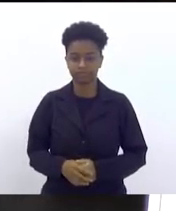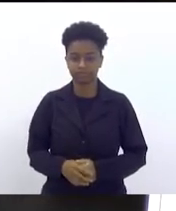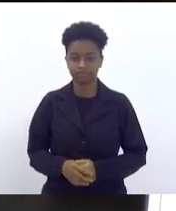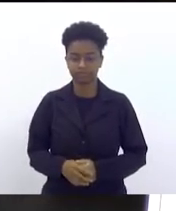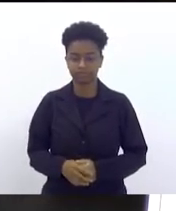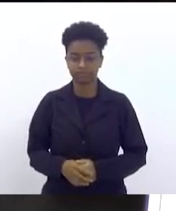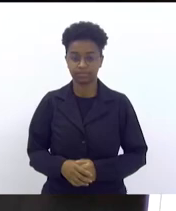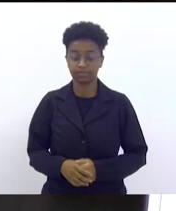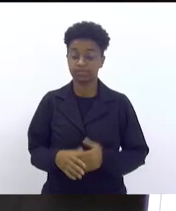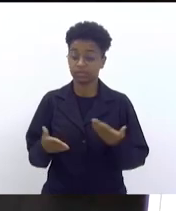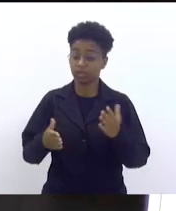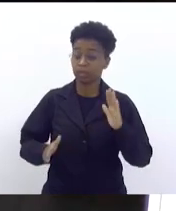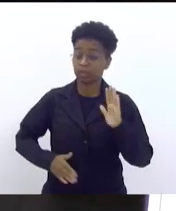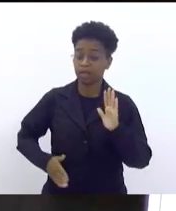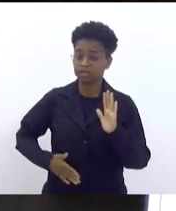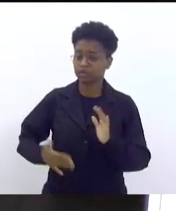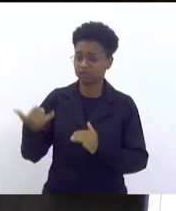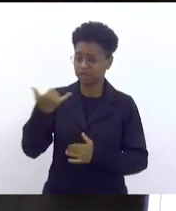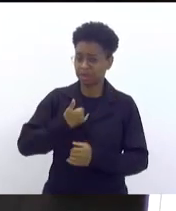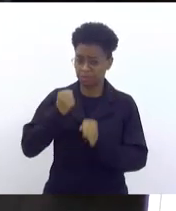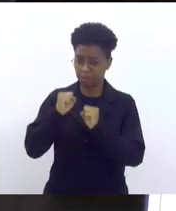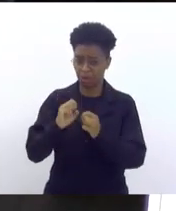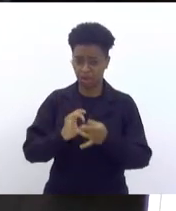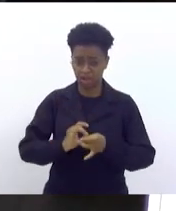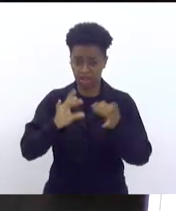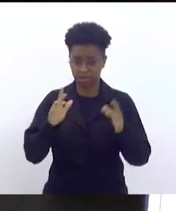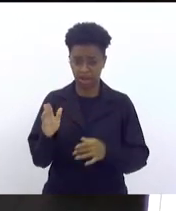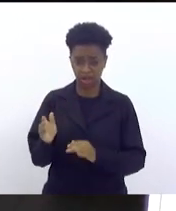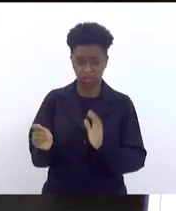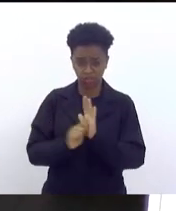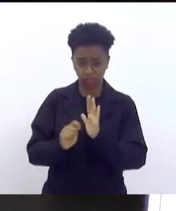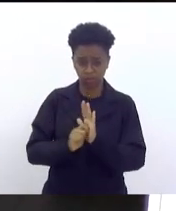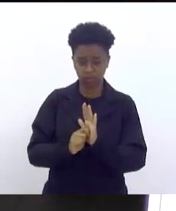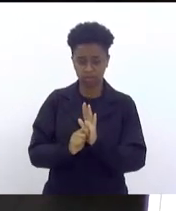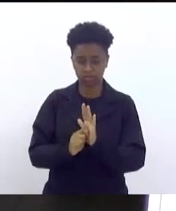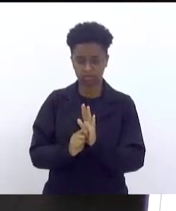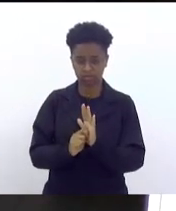e vem um bandido dizer para mim que pode liberar a droga